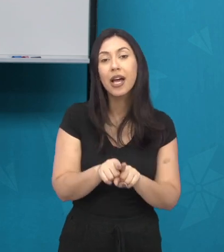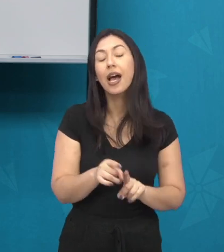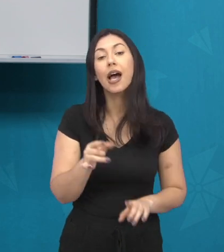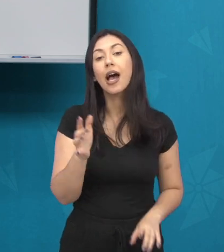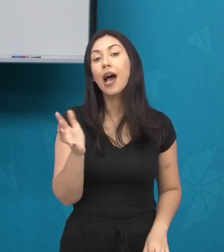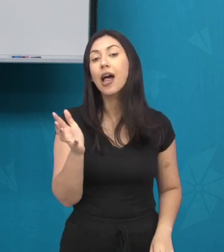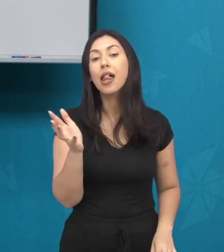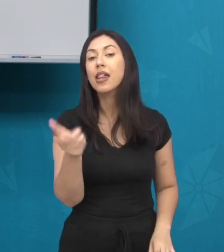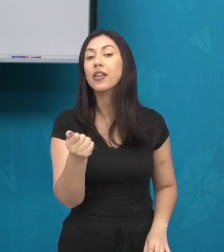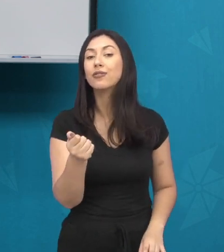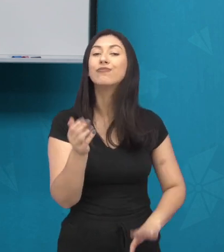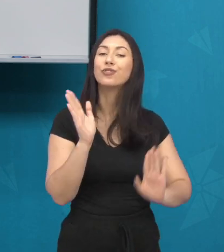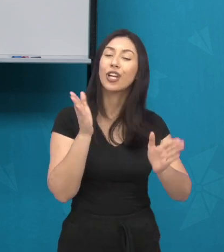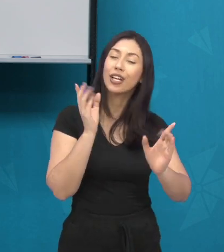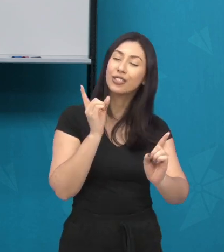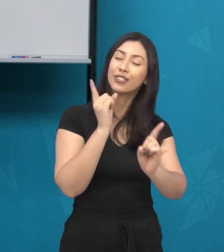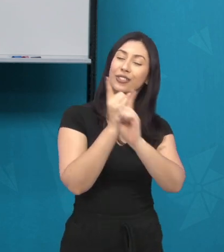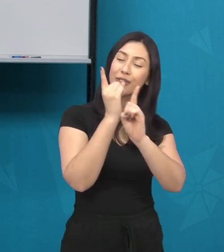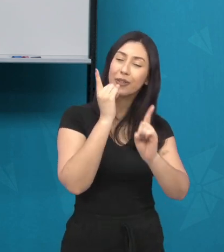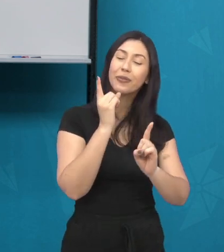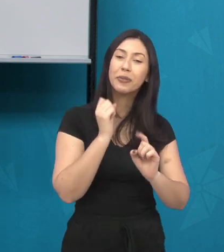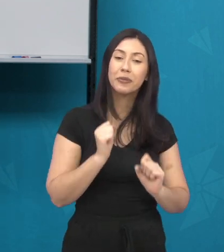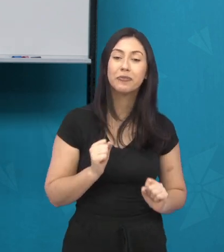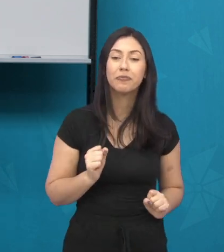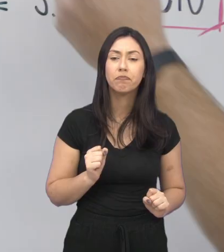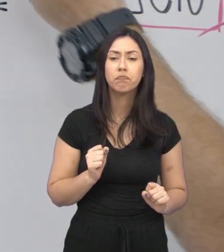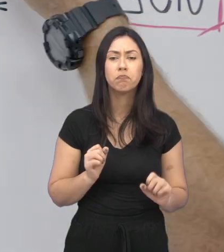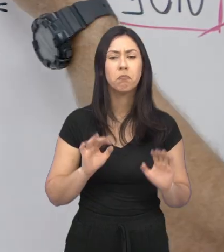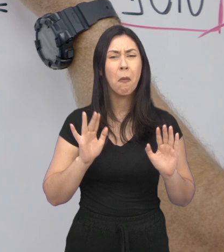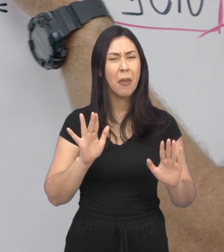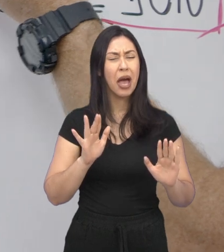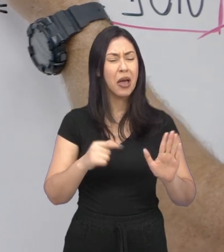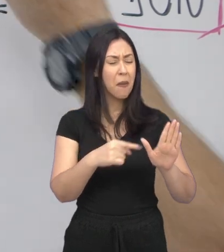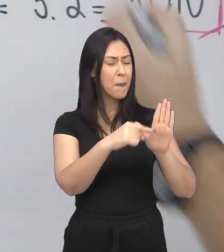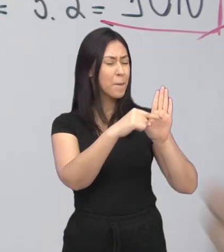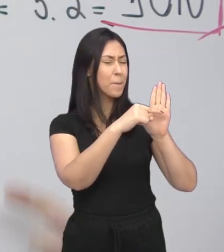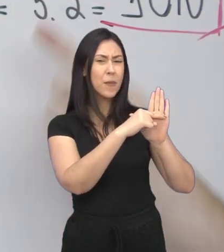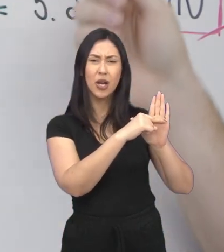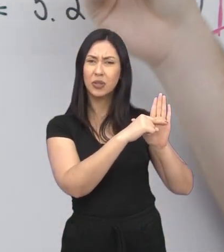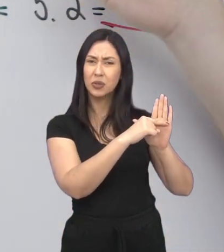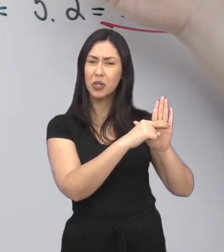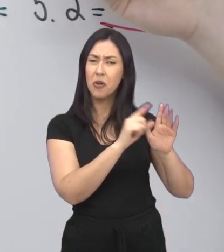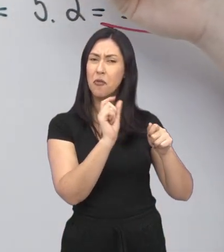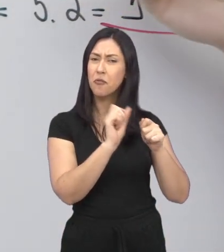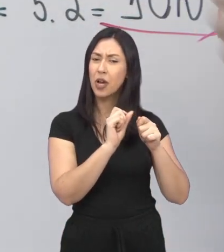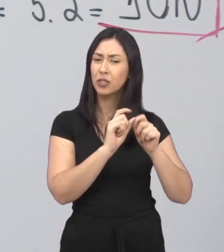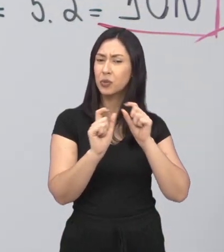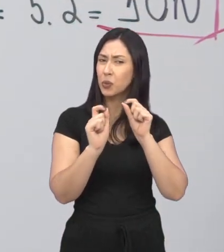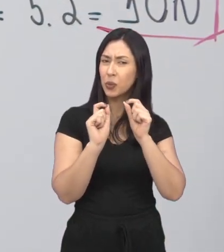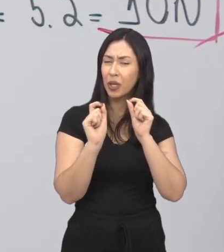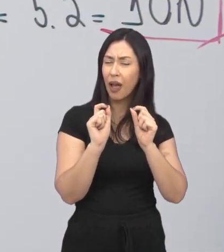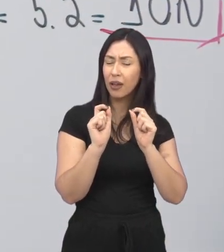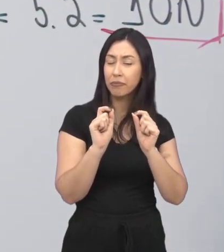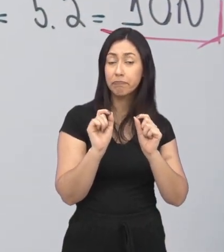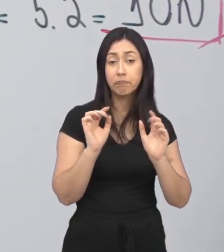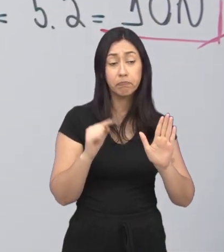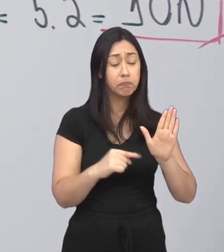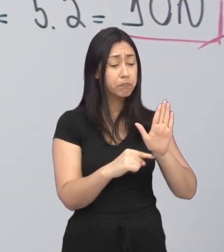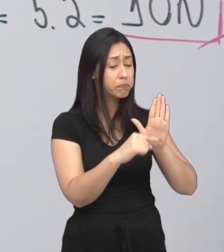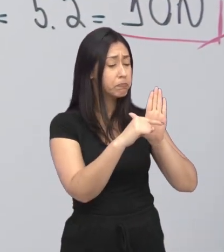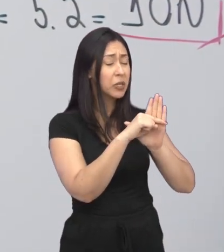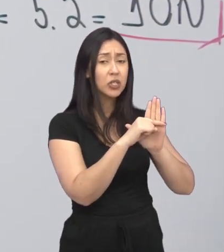de eh encontrar que que eu faço com esse sinal Professor esse sinal Ele diz para